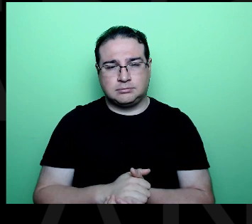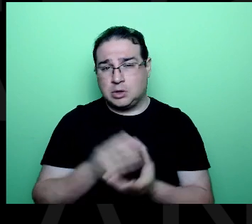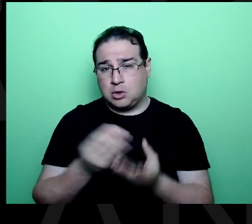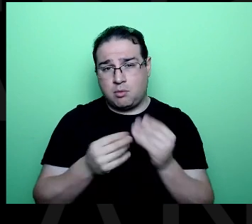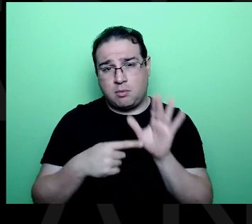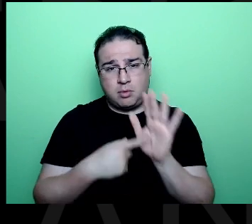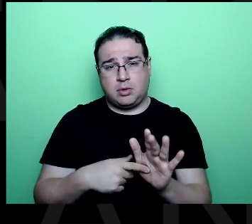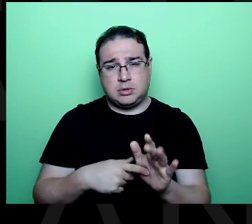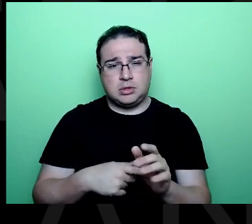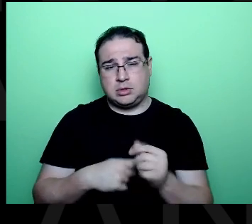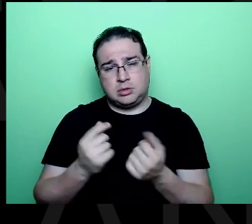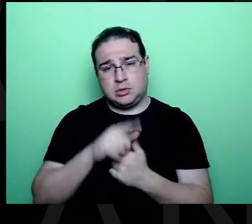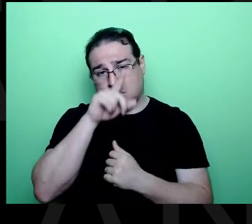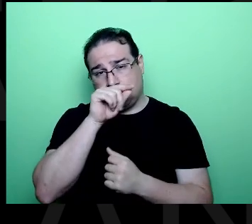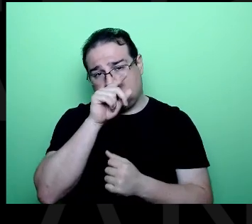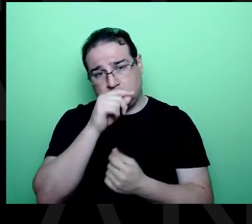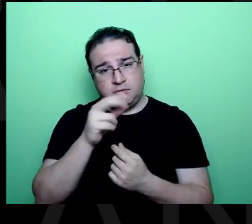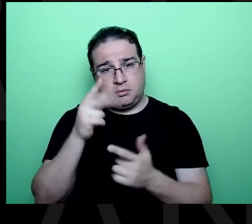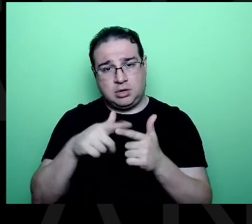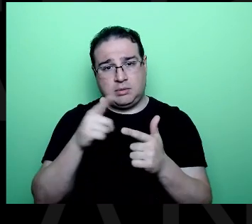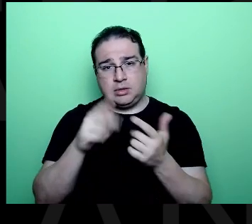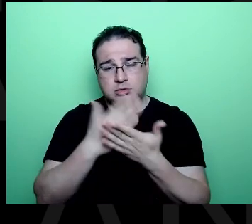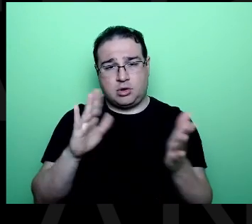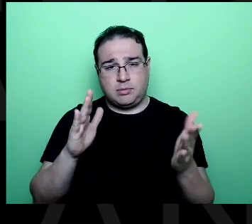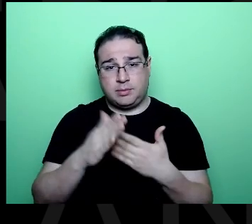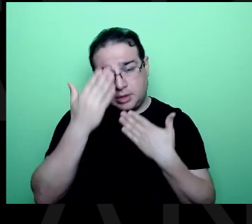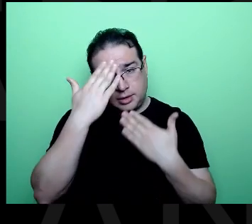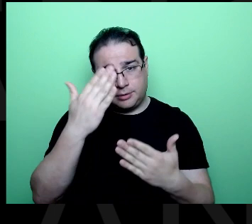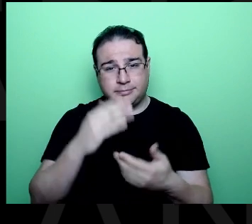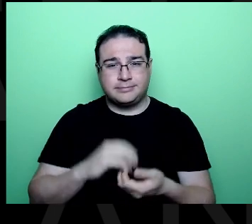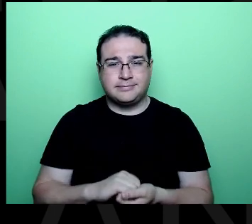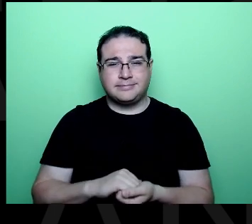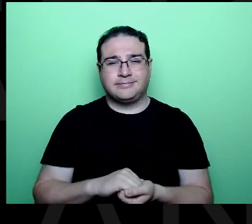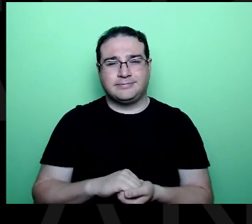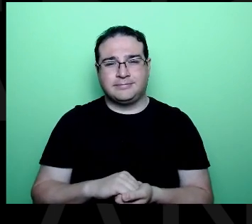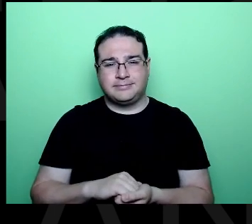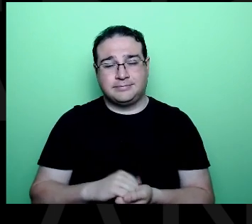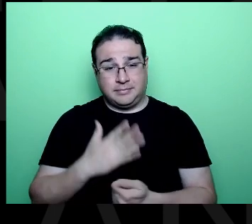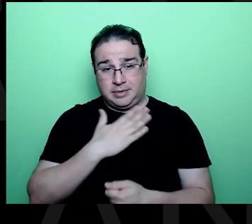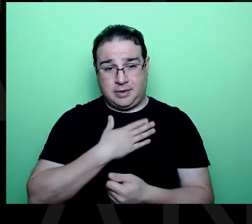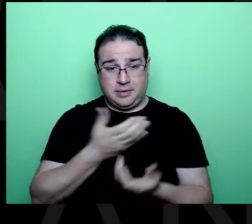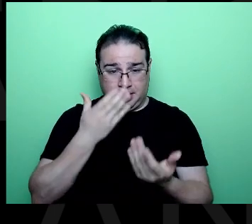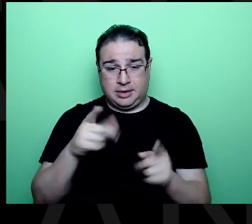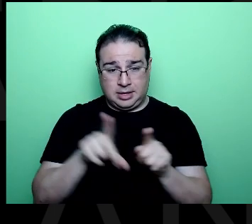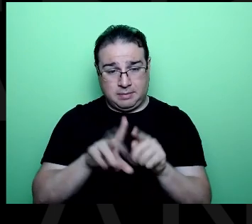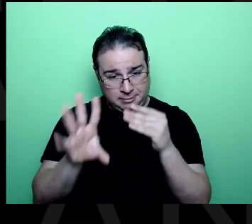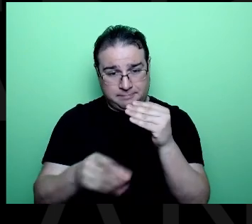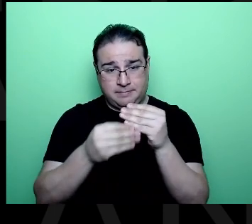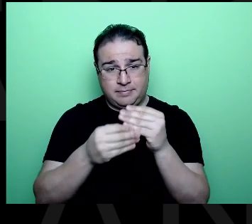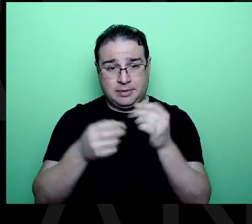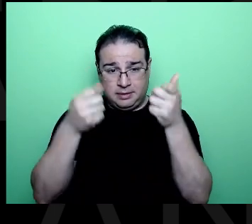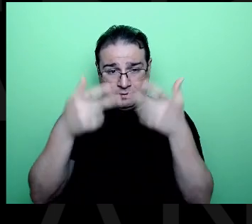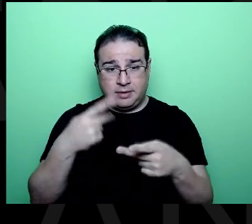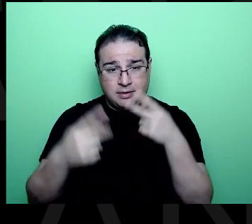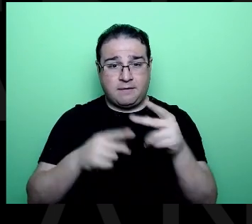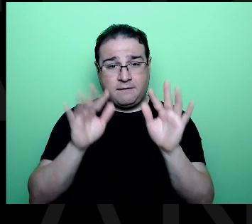caracteres no Twitter que a gente vai resolver isso. Tá, obrigado. Eu queria só falar